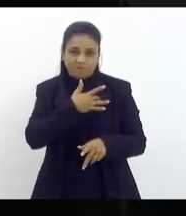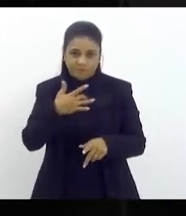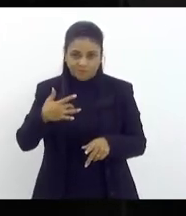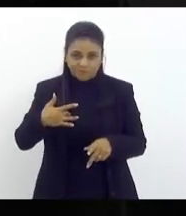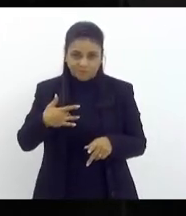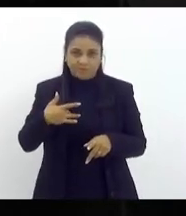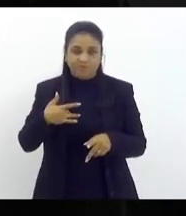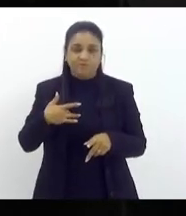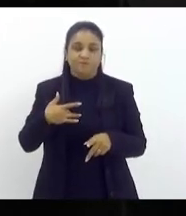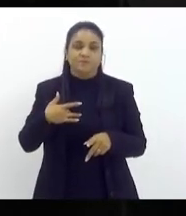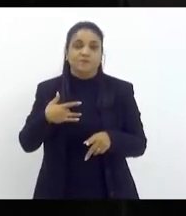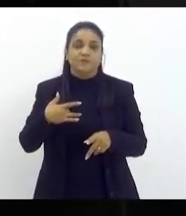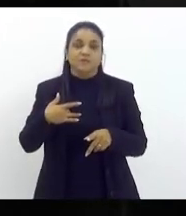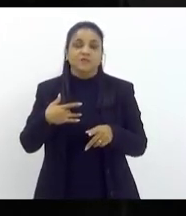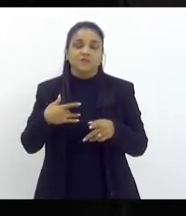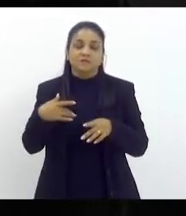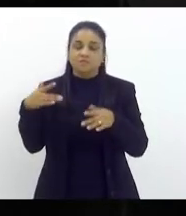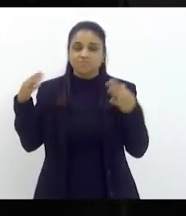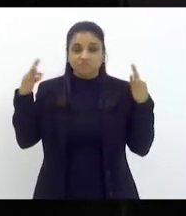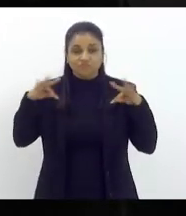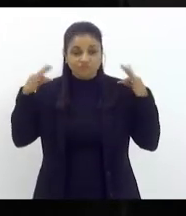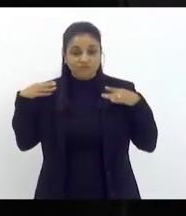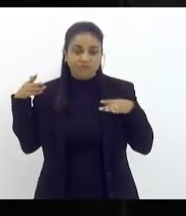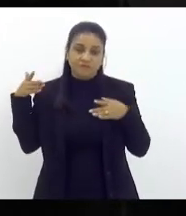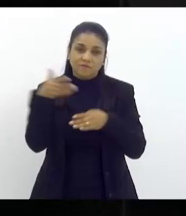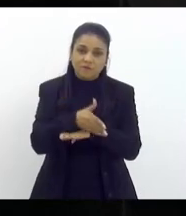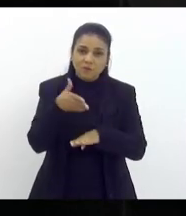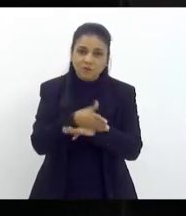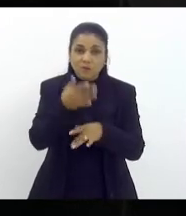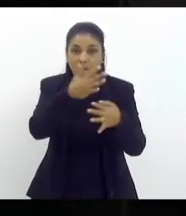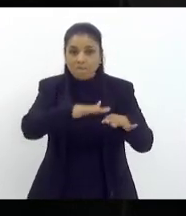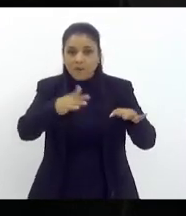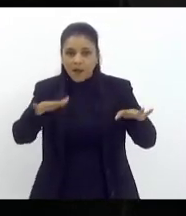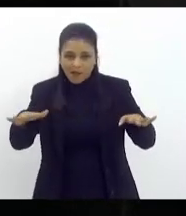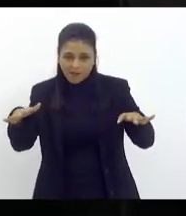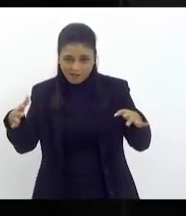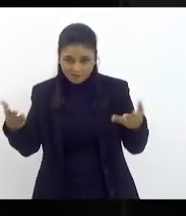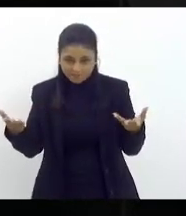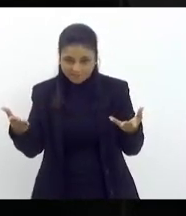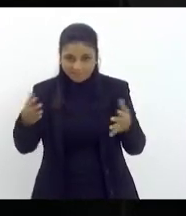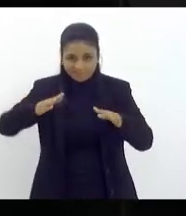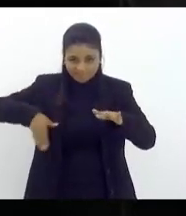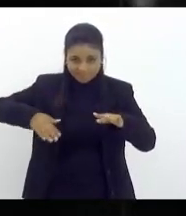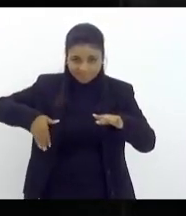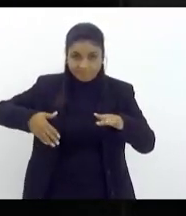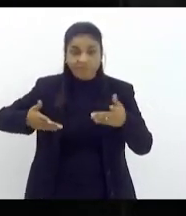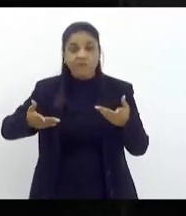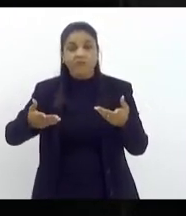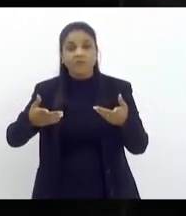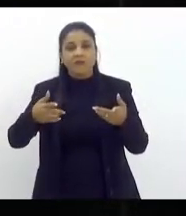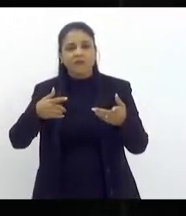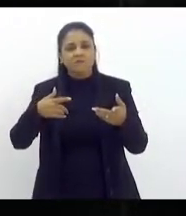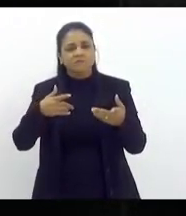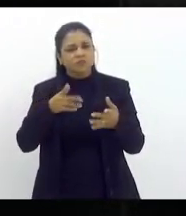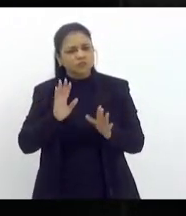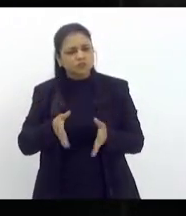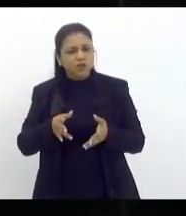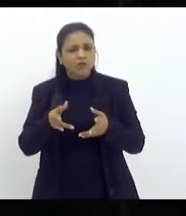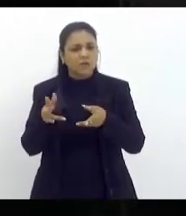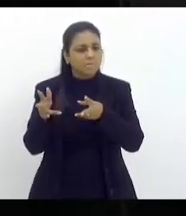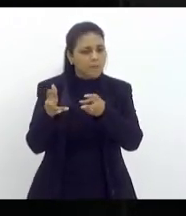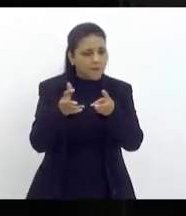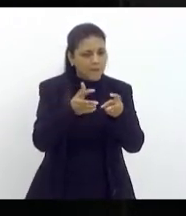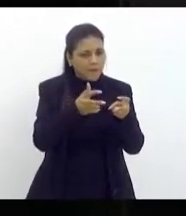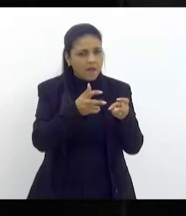as belas praias e ao longo dos anos infelizmente a gente tem presenciar presenciado ainda muitos casos